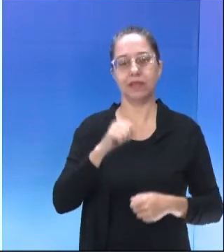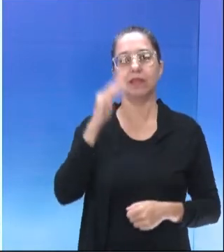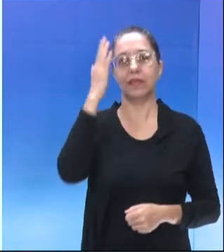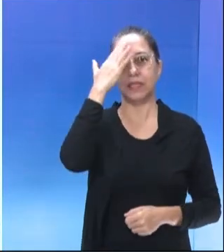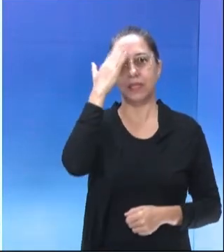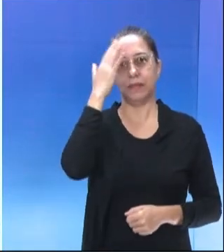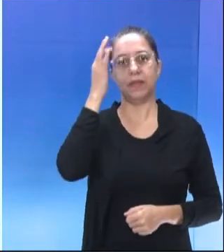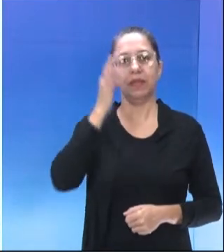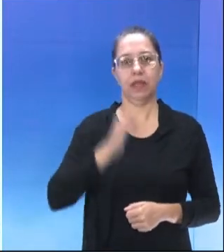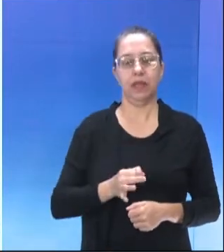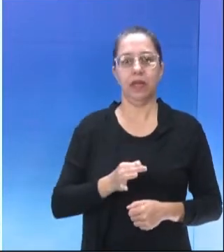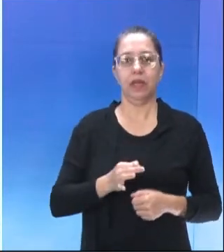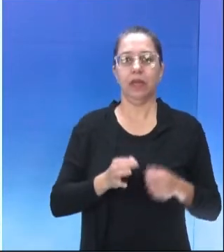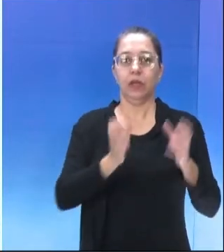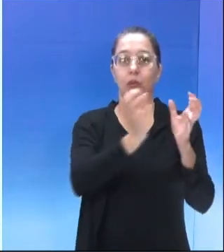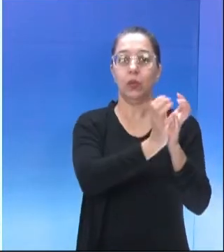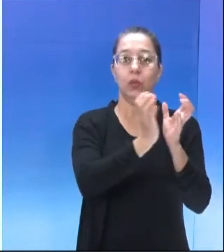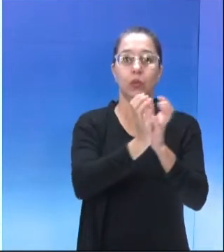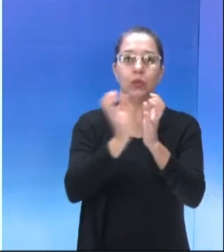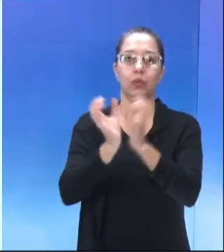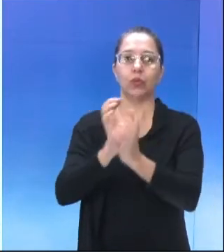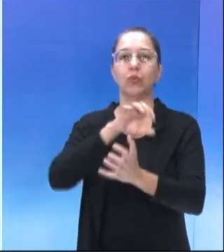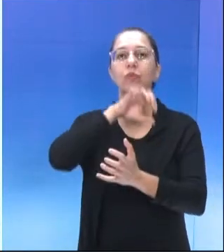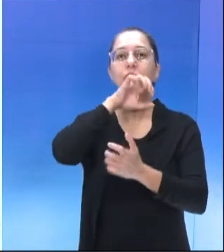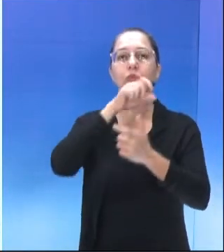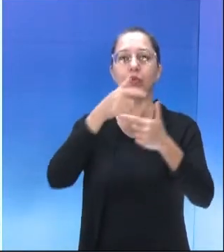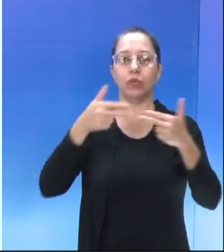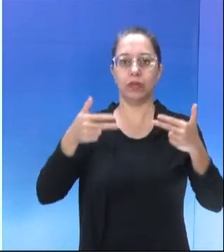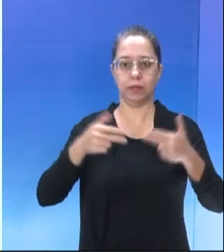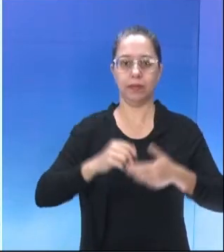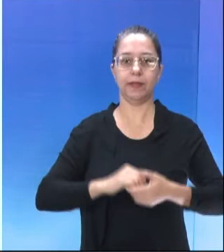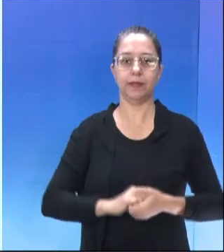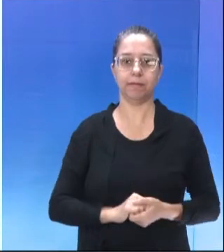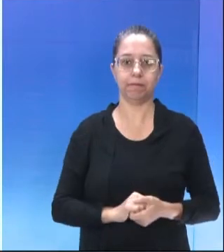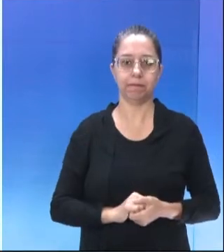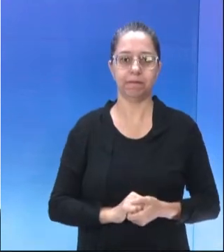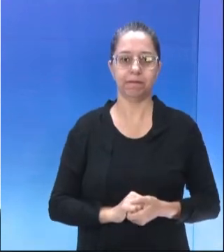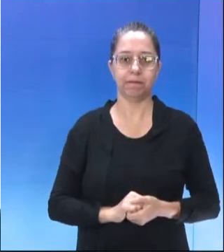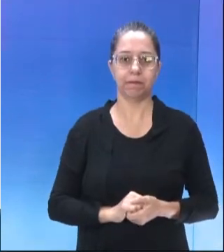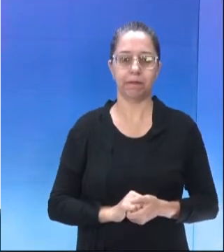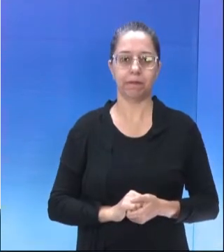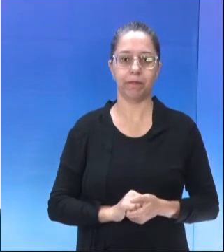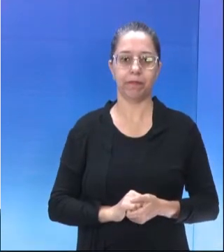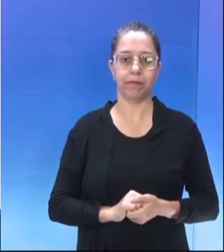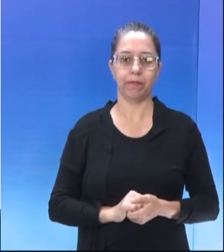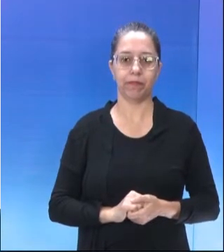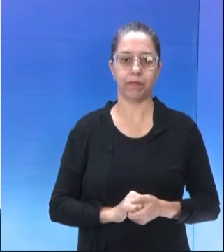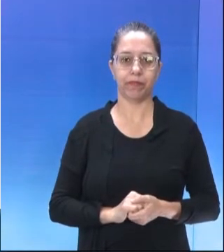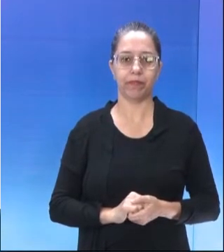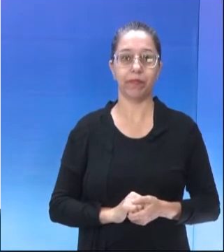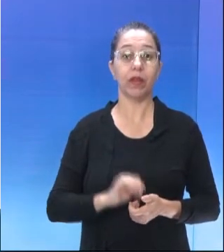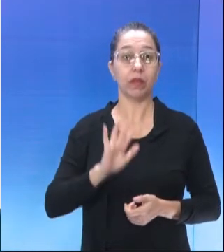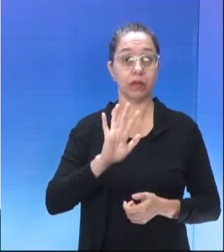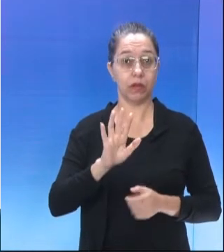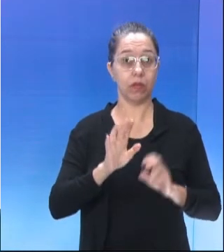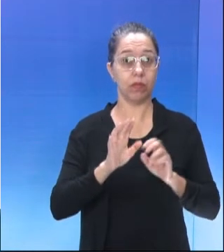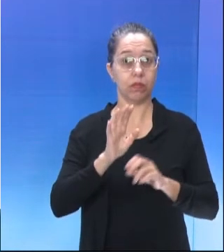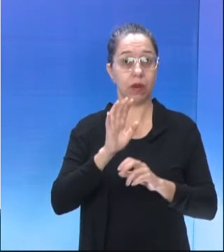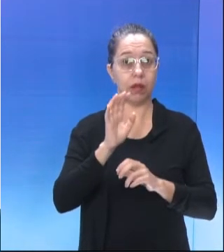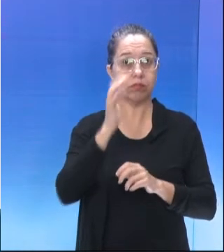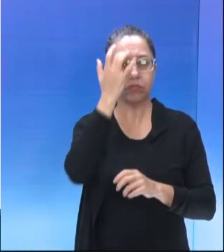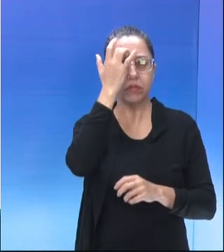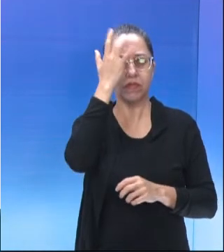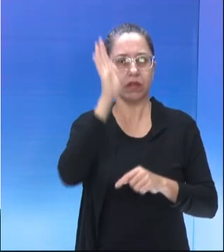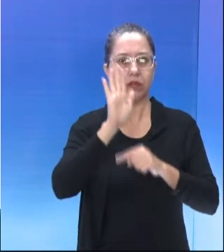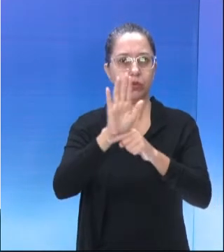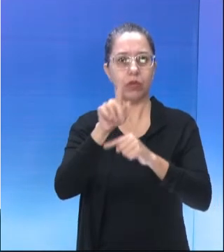aí uma noção desses 4 grupos, né, que aparecem aí. Então, olha só, para facilitar o teu